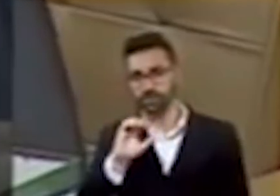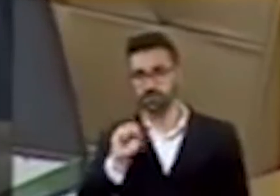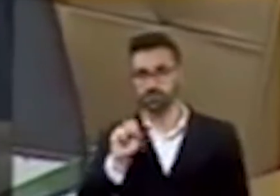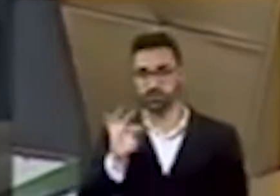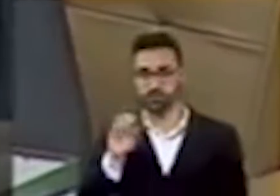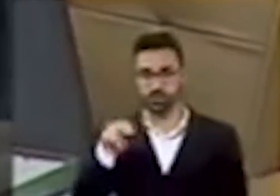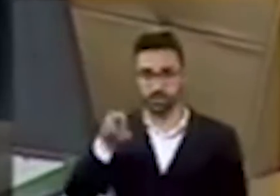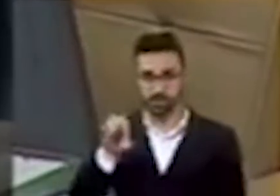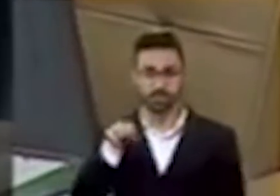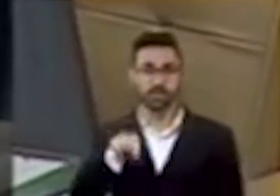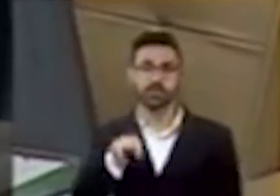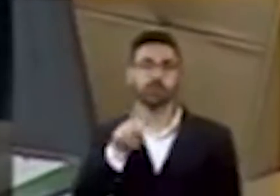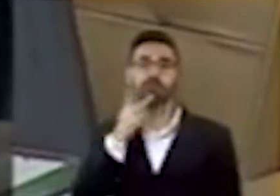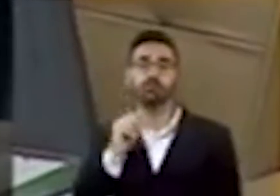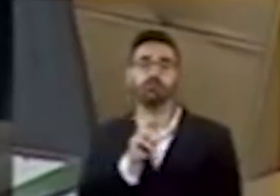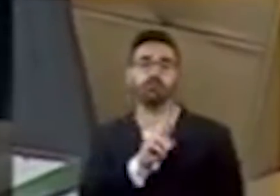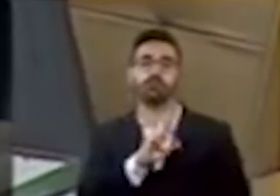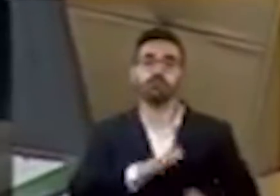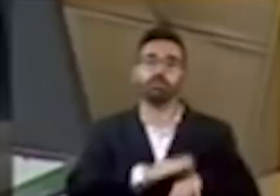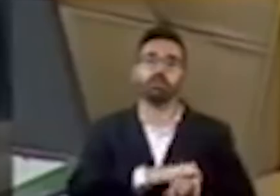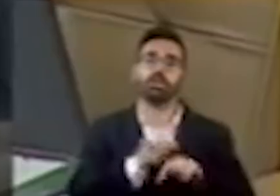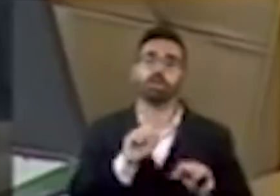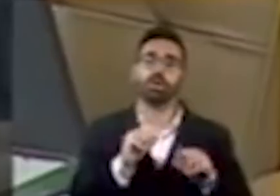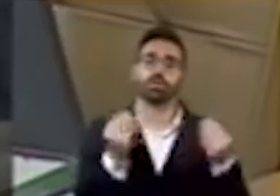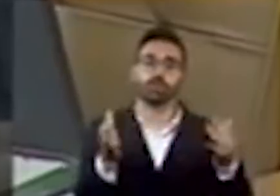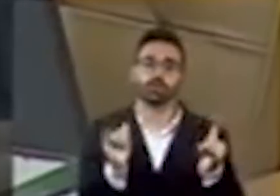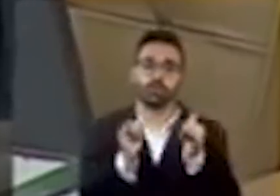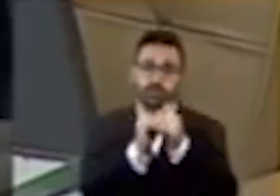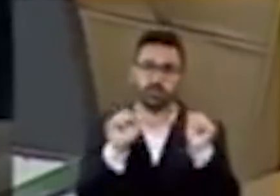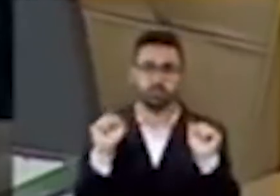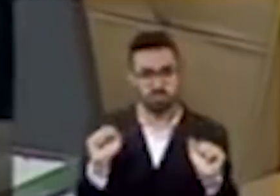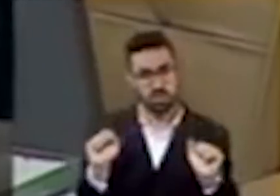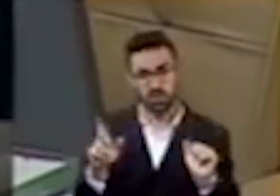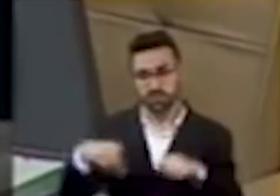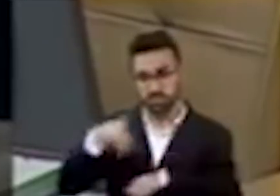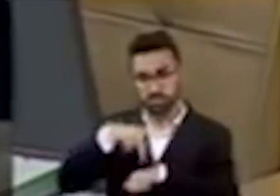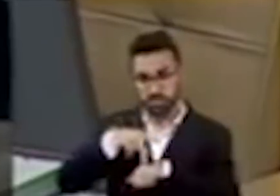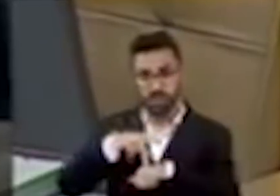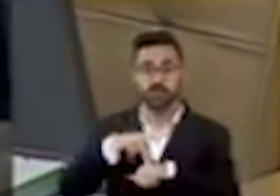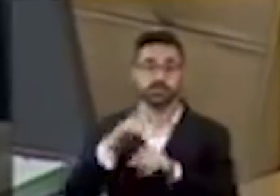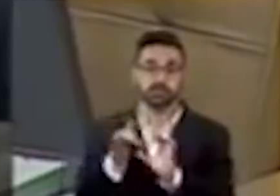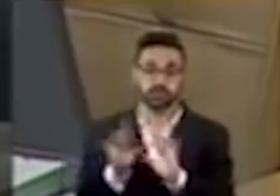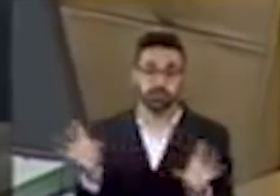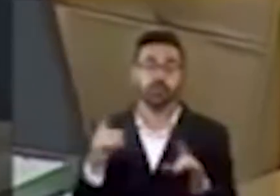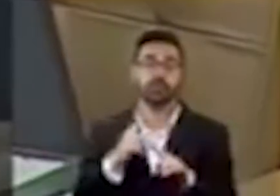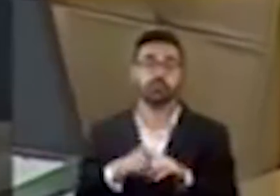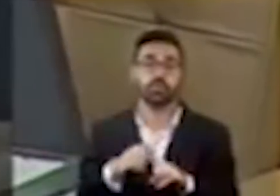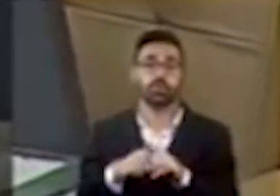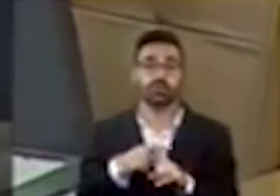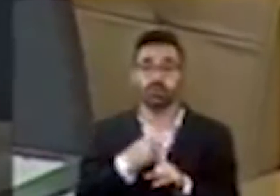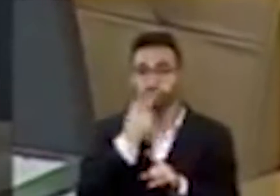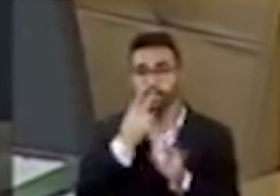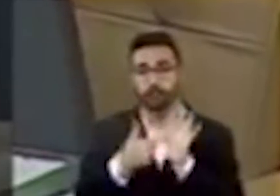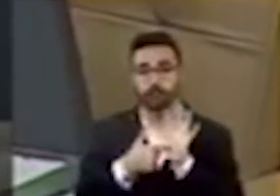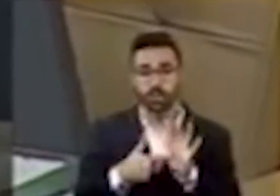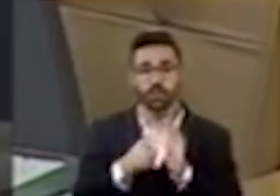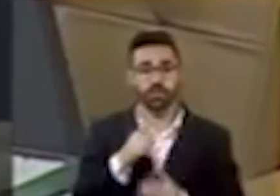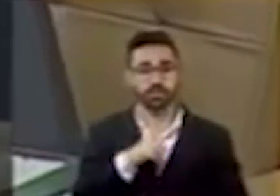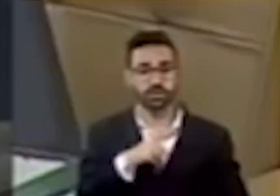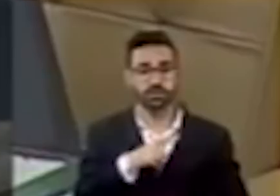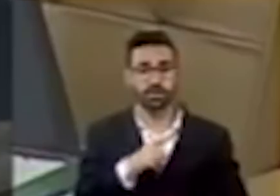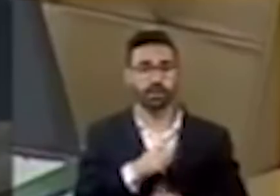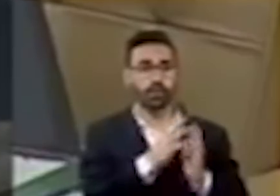indulto pode ser questionada em regimes democráticos, ao revelar uma concepção derivada de